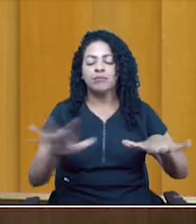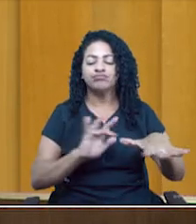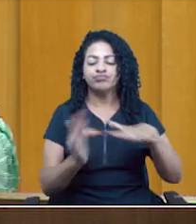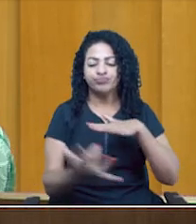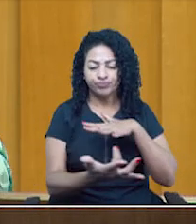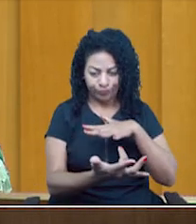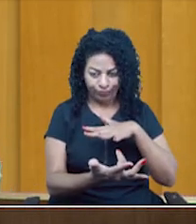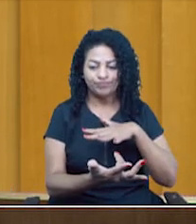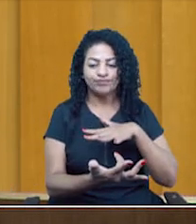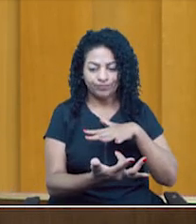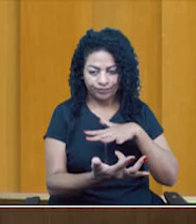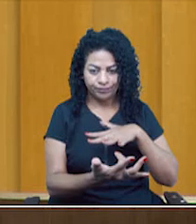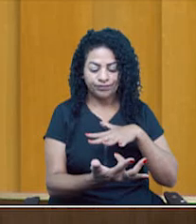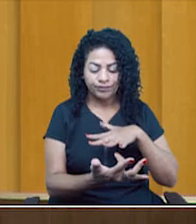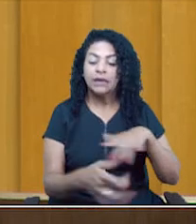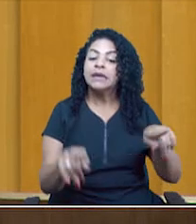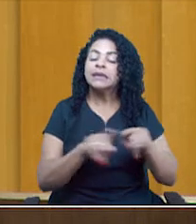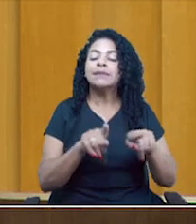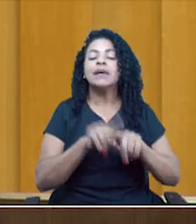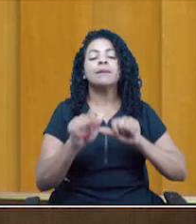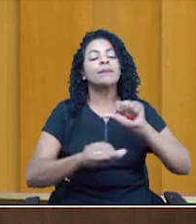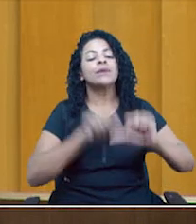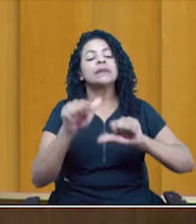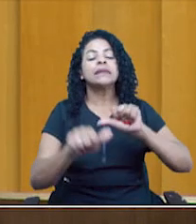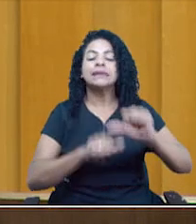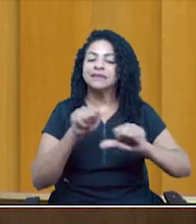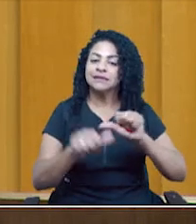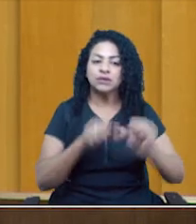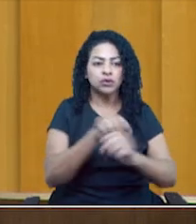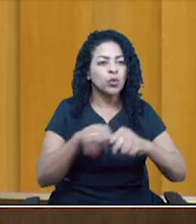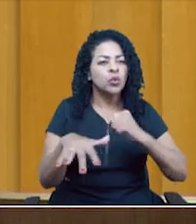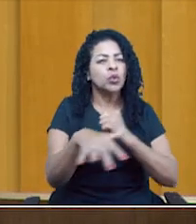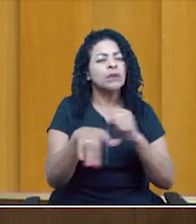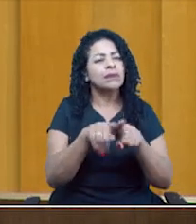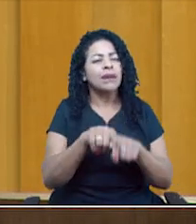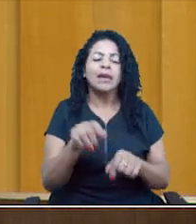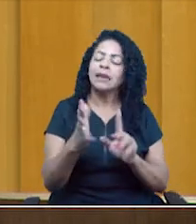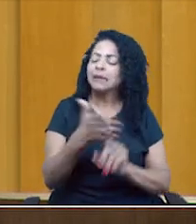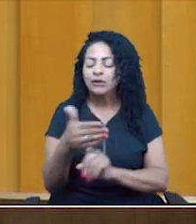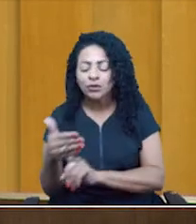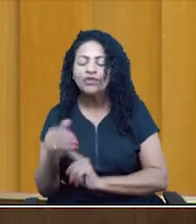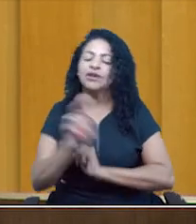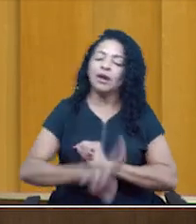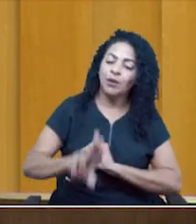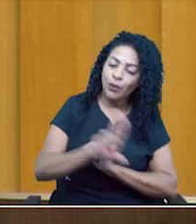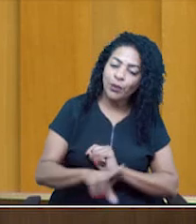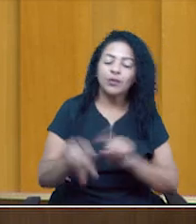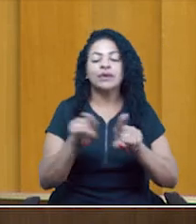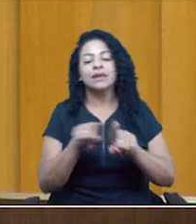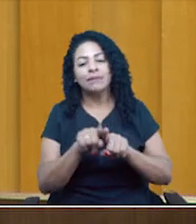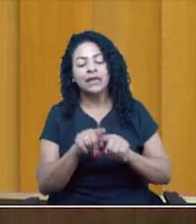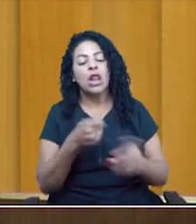essas mudanças sociais decorrentes desses avanços do uso da tecnologia, a sociedade está exigindo do